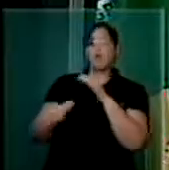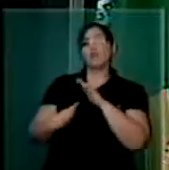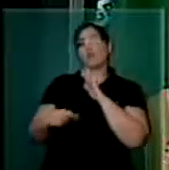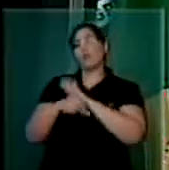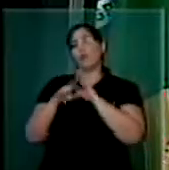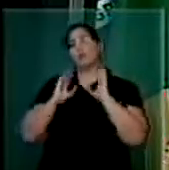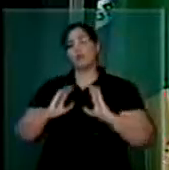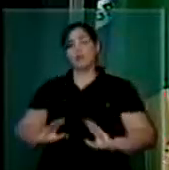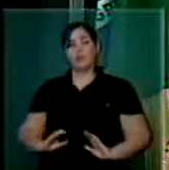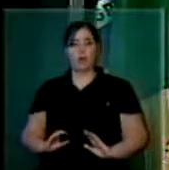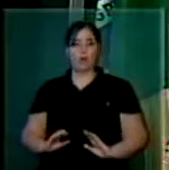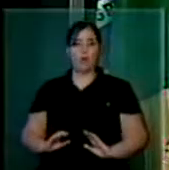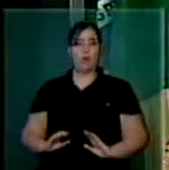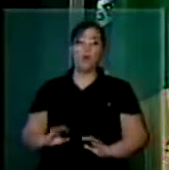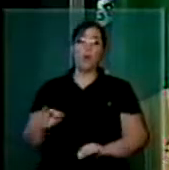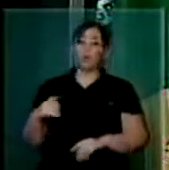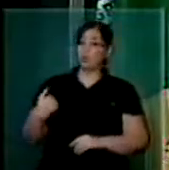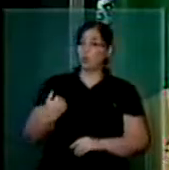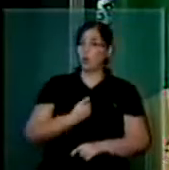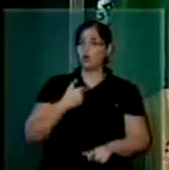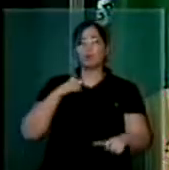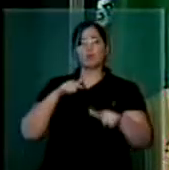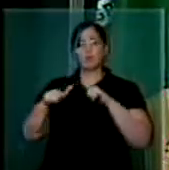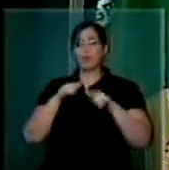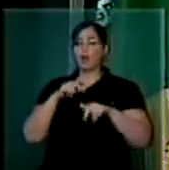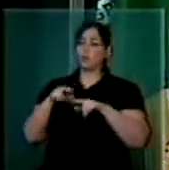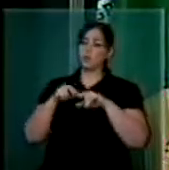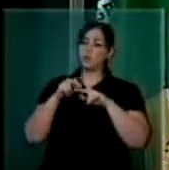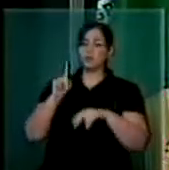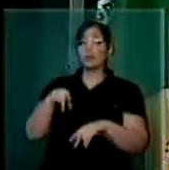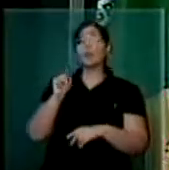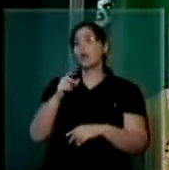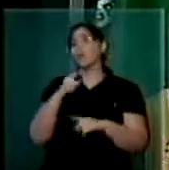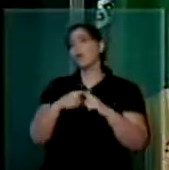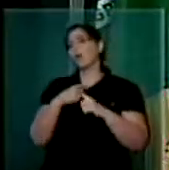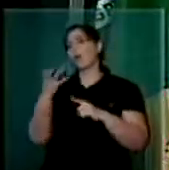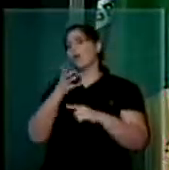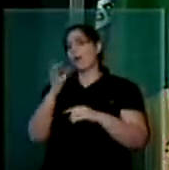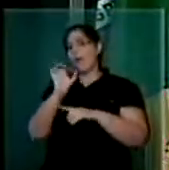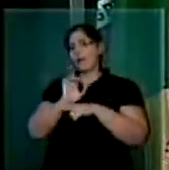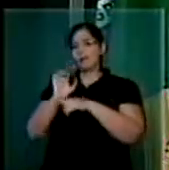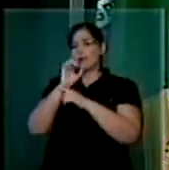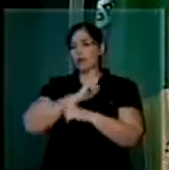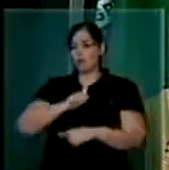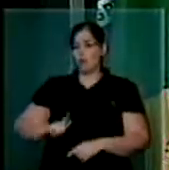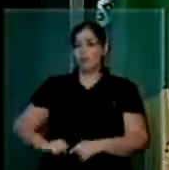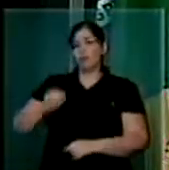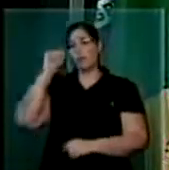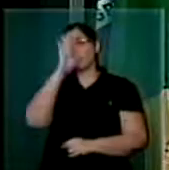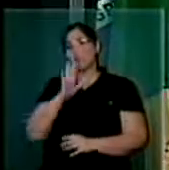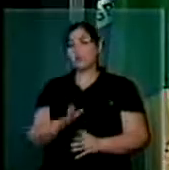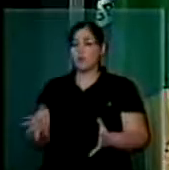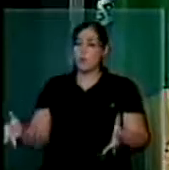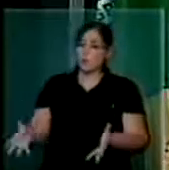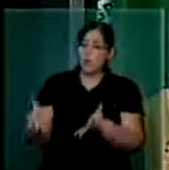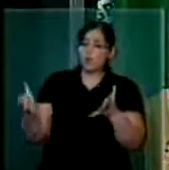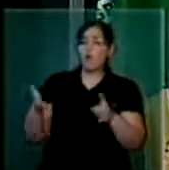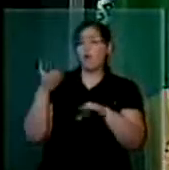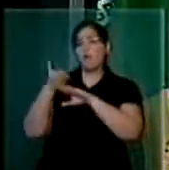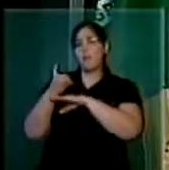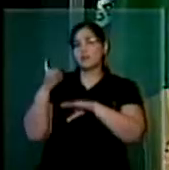e das cidadãs. A nossa ação é, portanto, para que o Estado brasileiro promova o acesso,